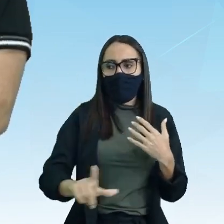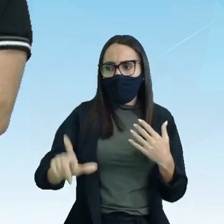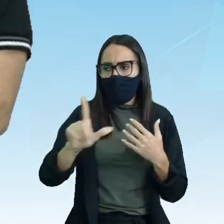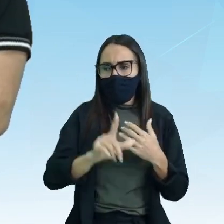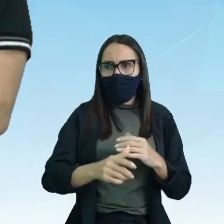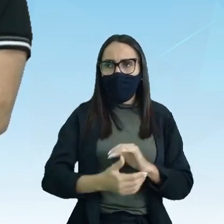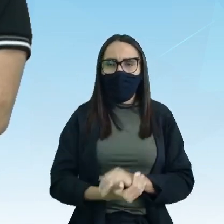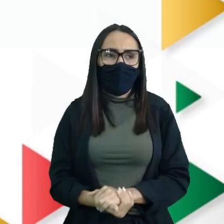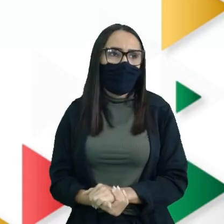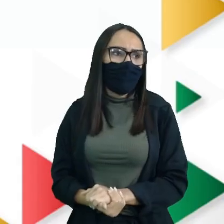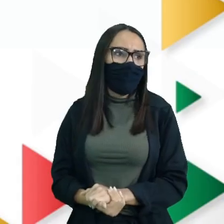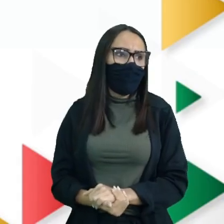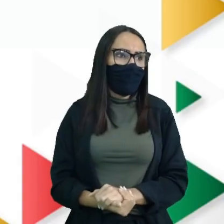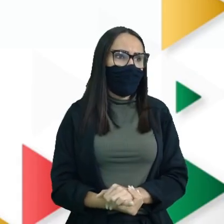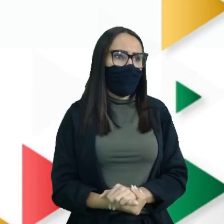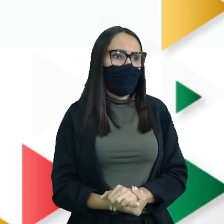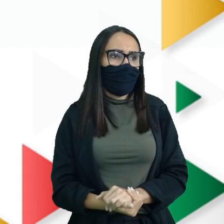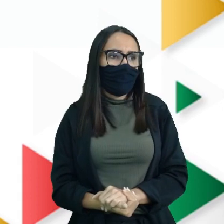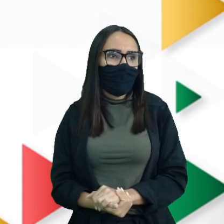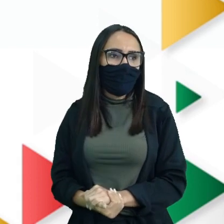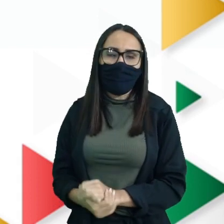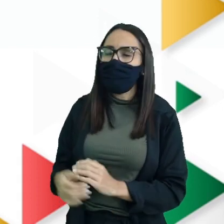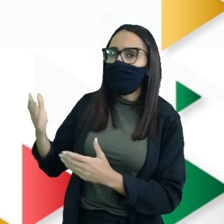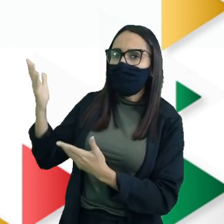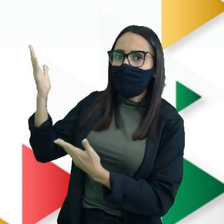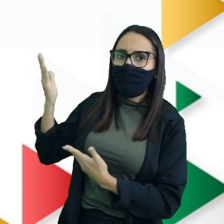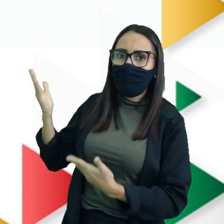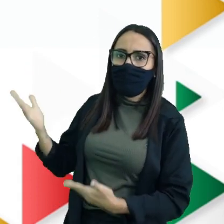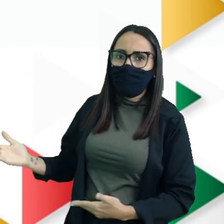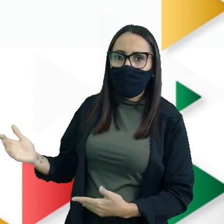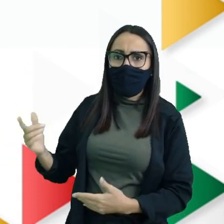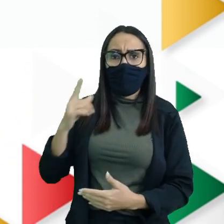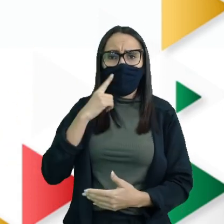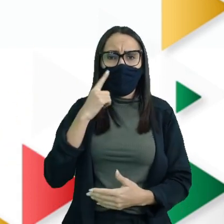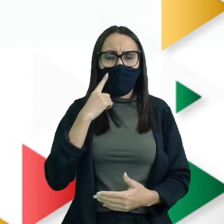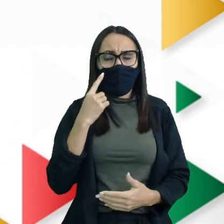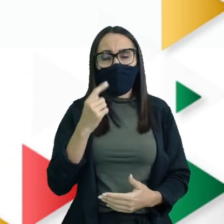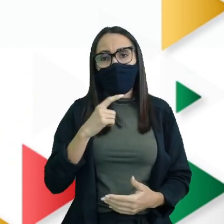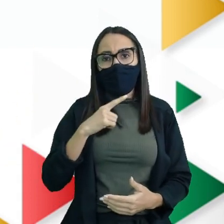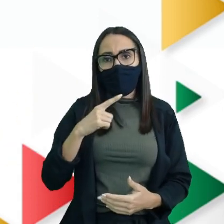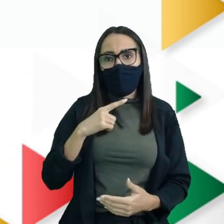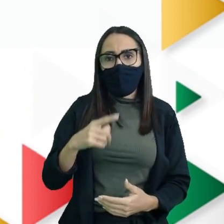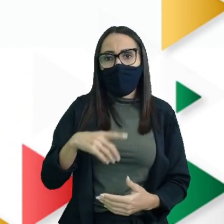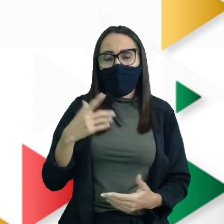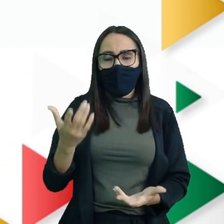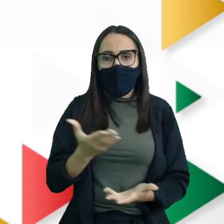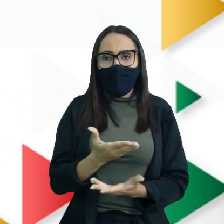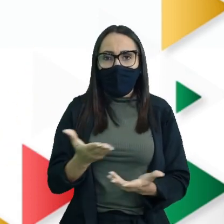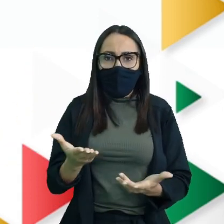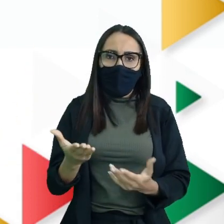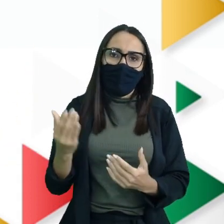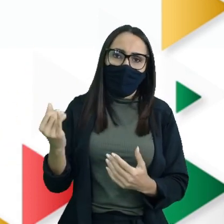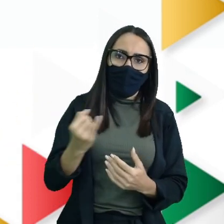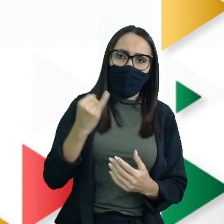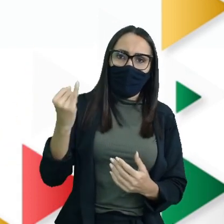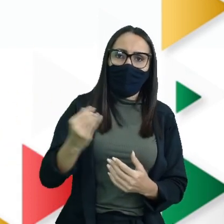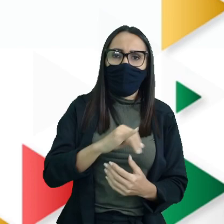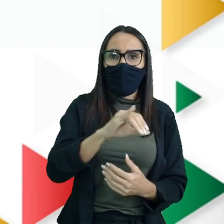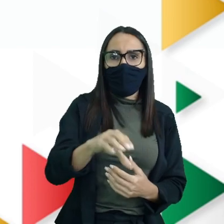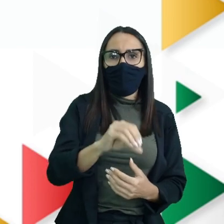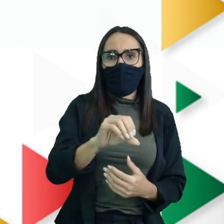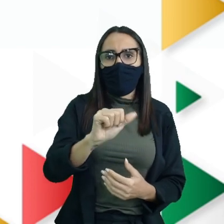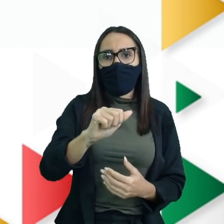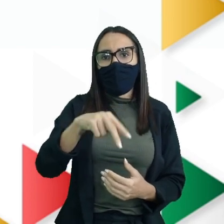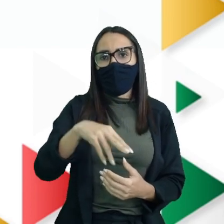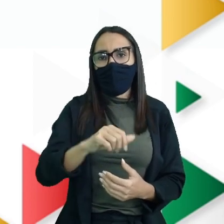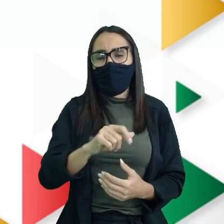por favor, os slides, certo? Aqui você tem aqui a figura Joana Bezerra, certo? Que aqui, né, isso é um elevado. Então, Joana Bezerra e